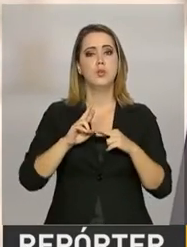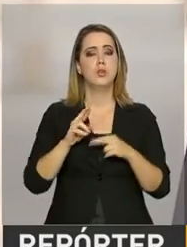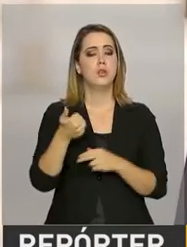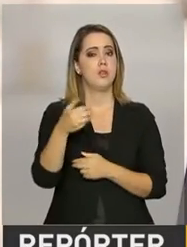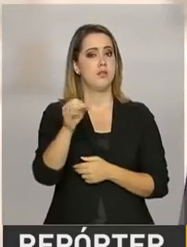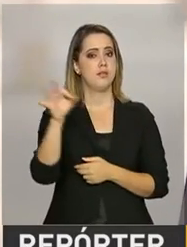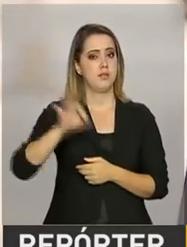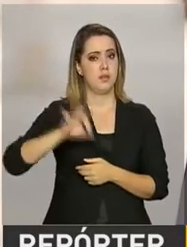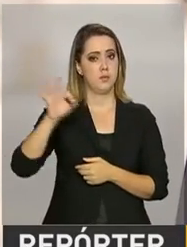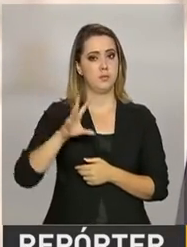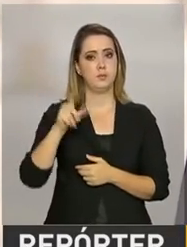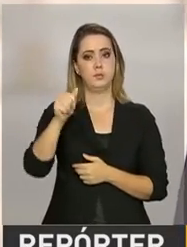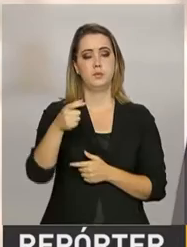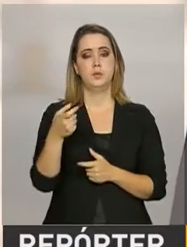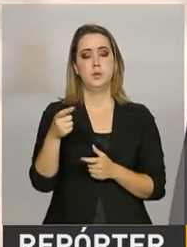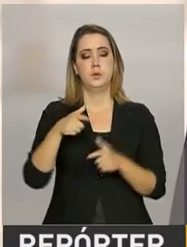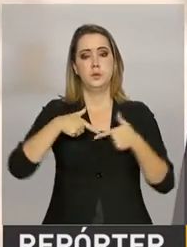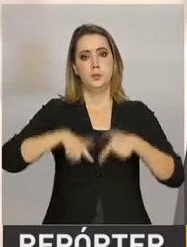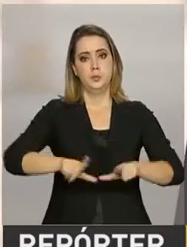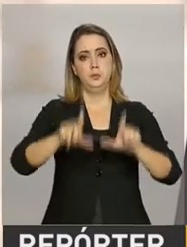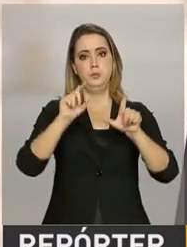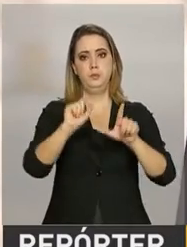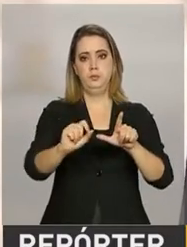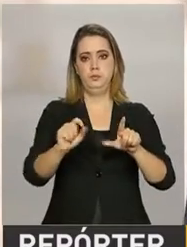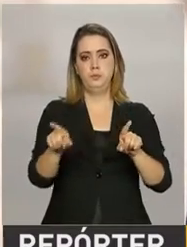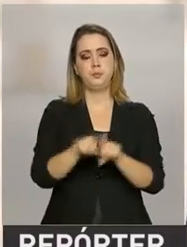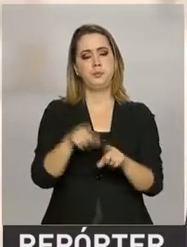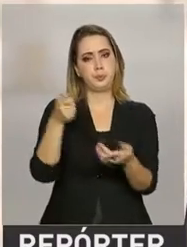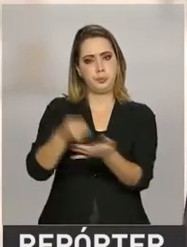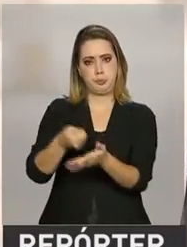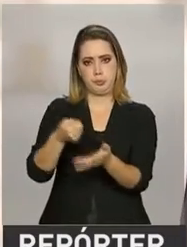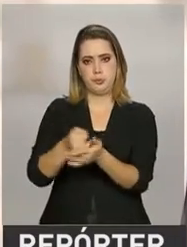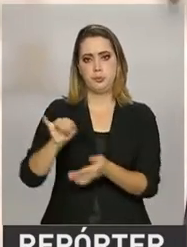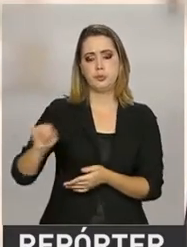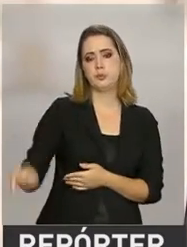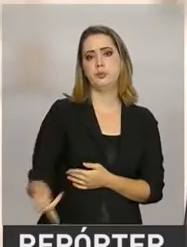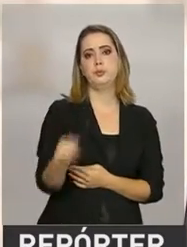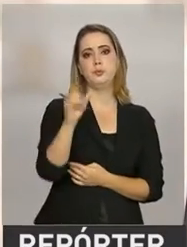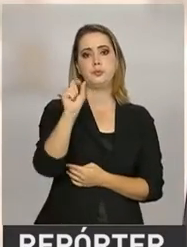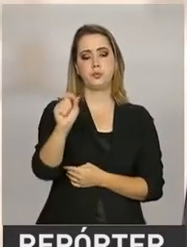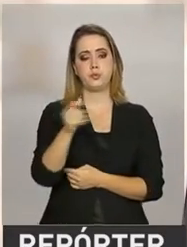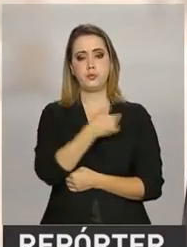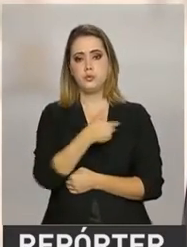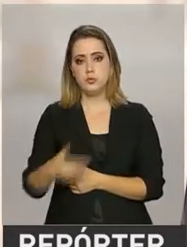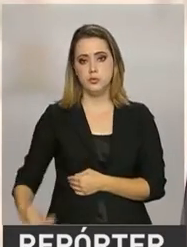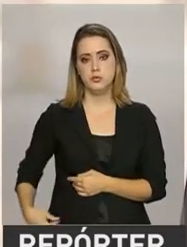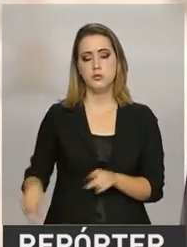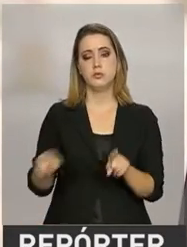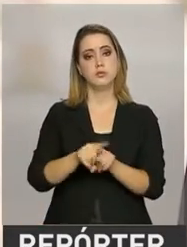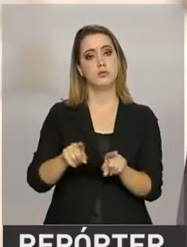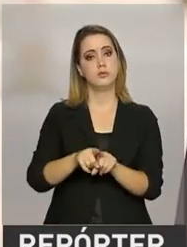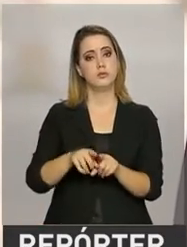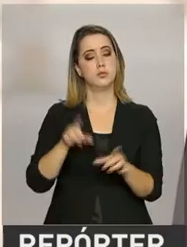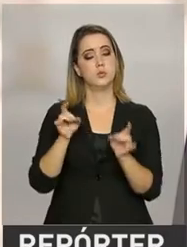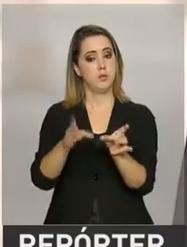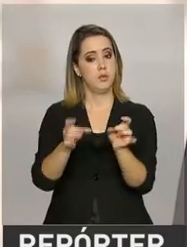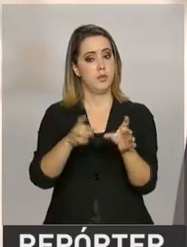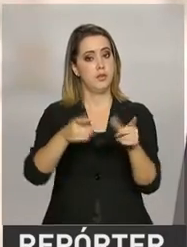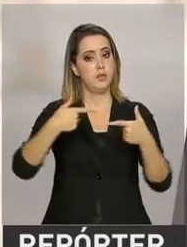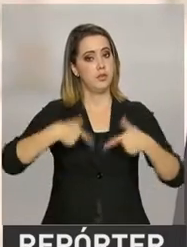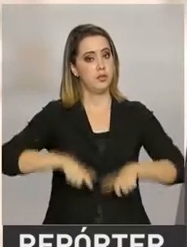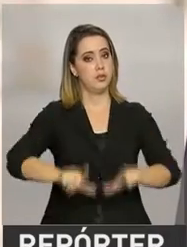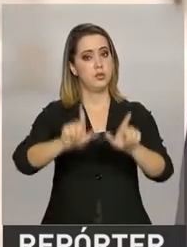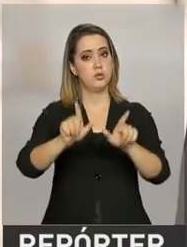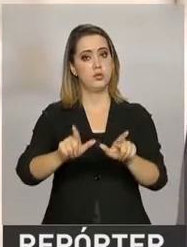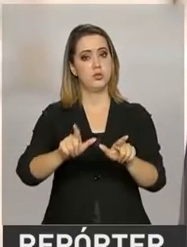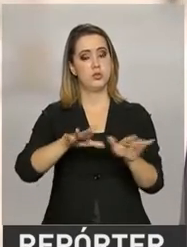100% dos títulos que venceram além do pagamento de juros o governo também voltou a emitir títulos no mercado externo